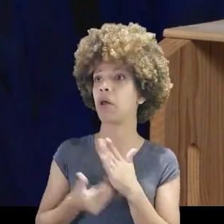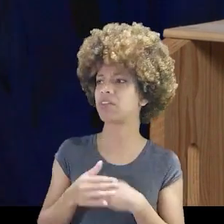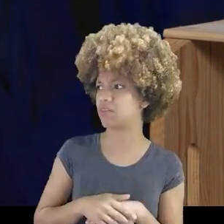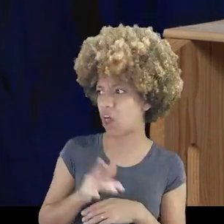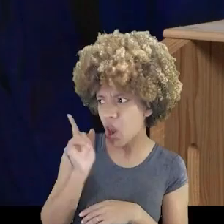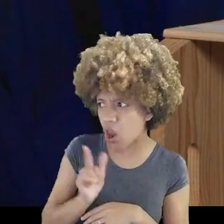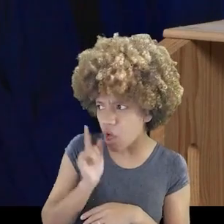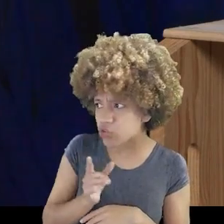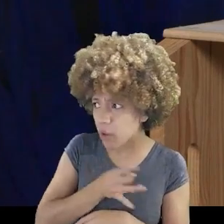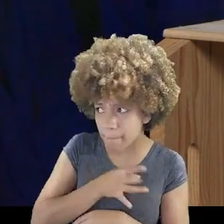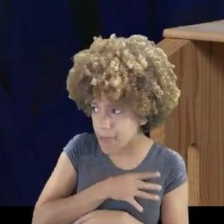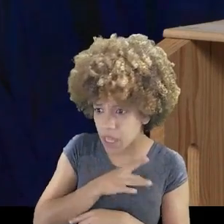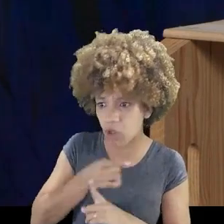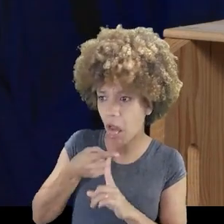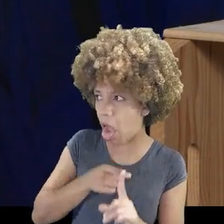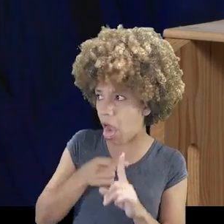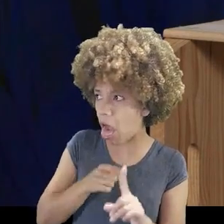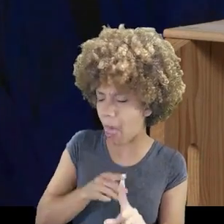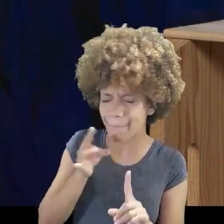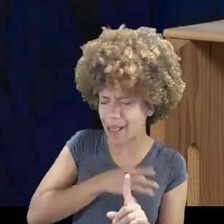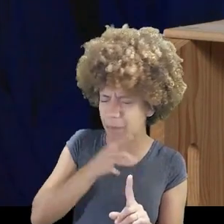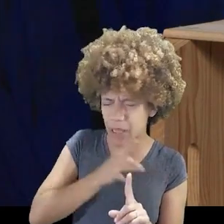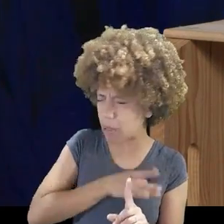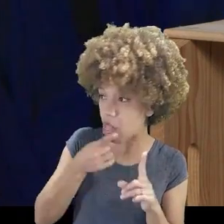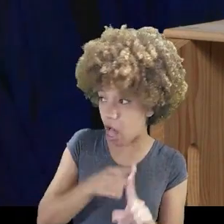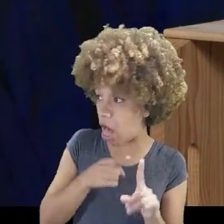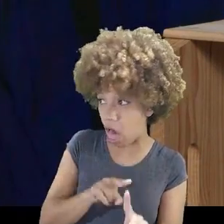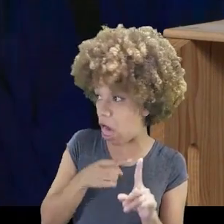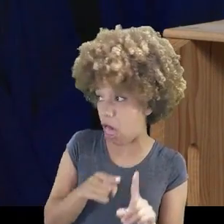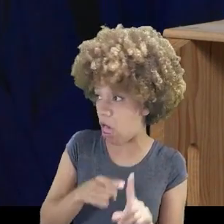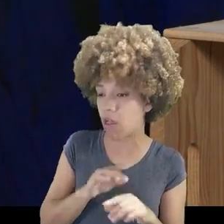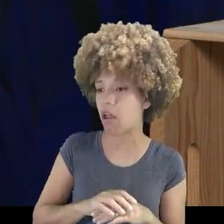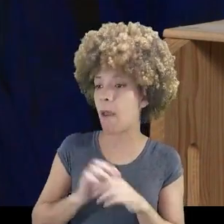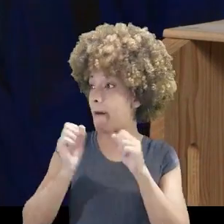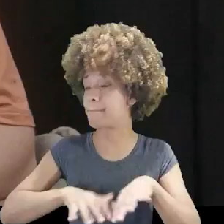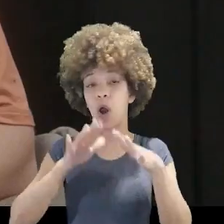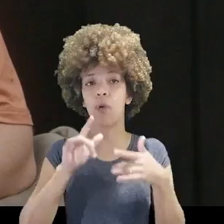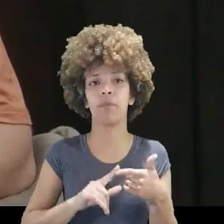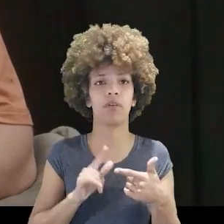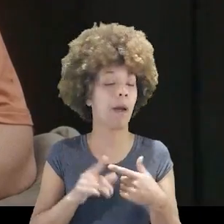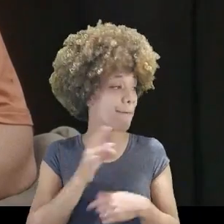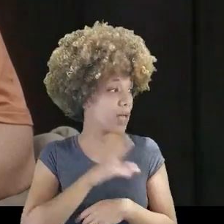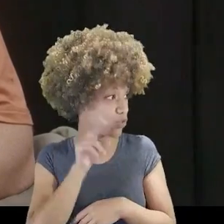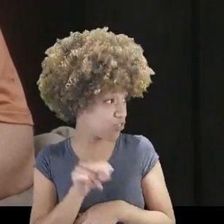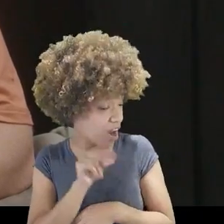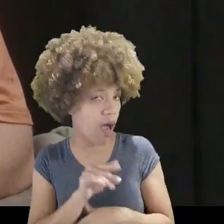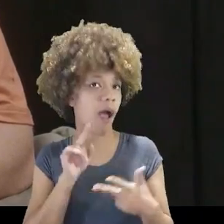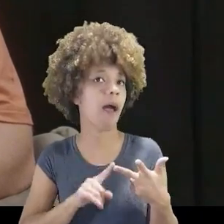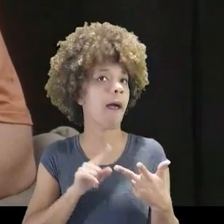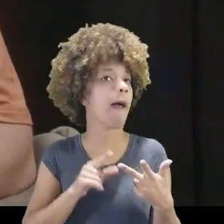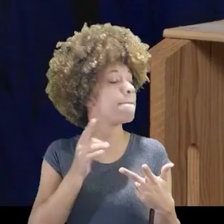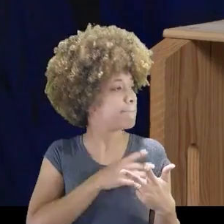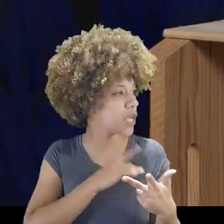perder é lógico é medo ele foi medo na gente vai do Medo no mesmo vendo da bomba mesmo medo de falar